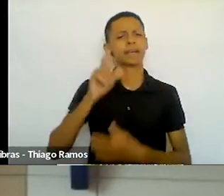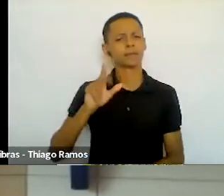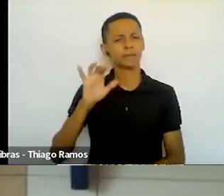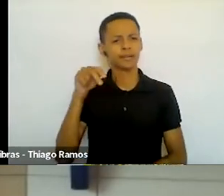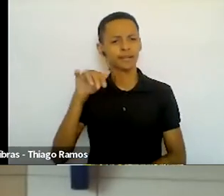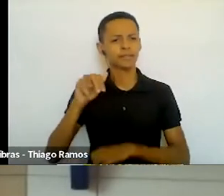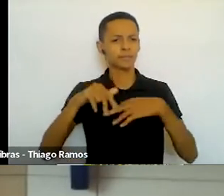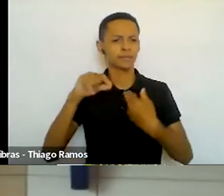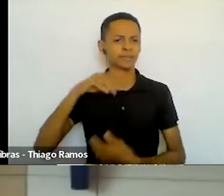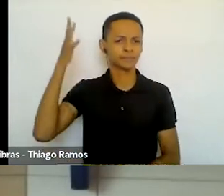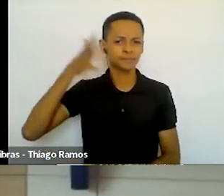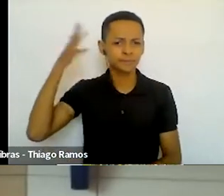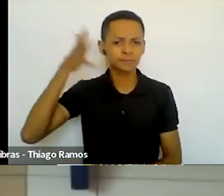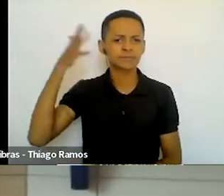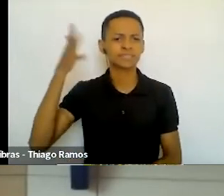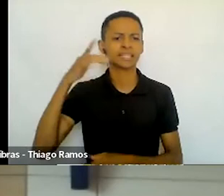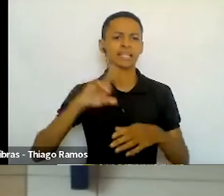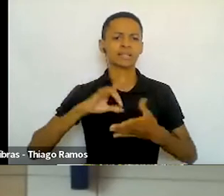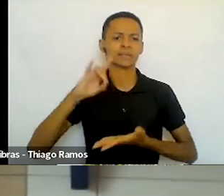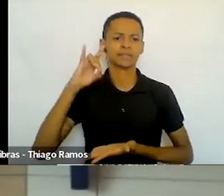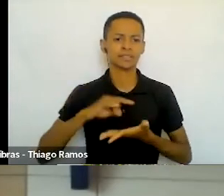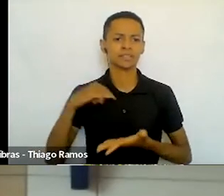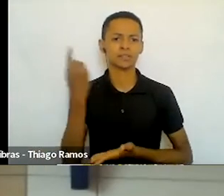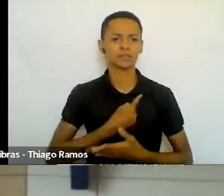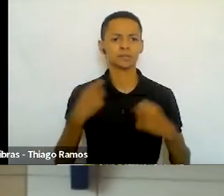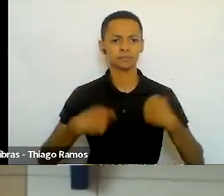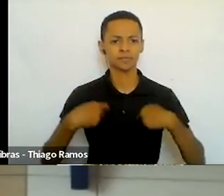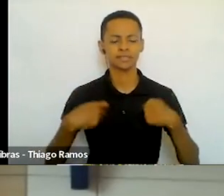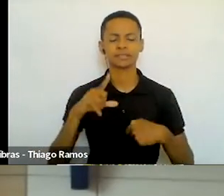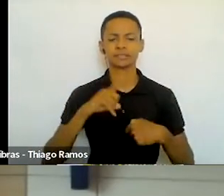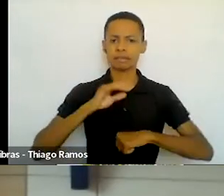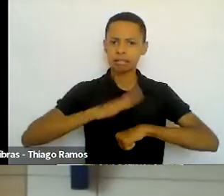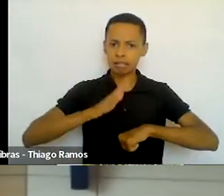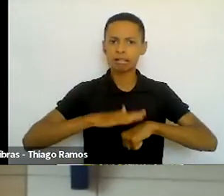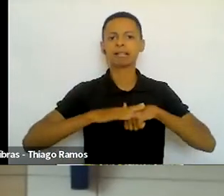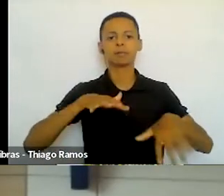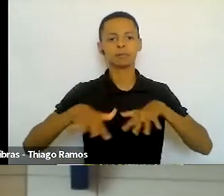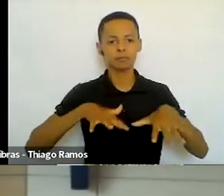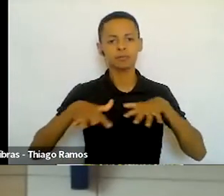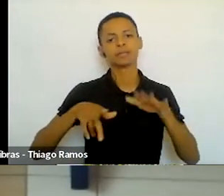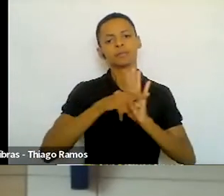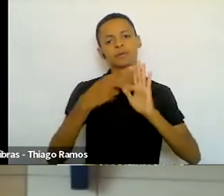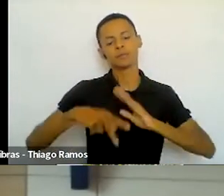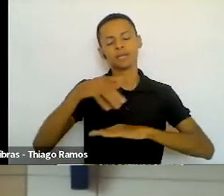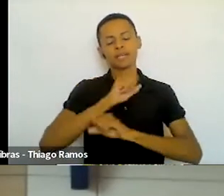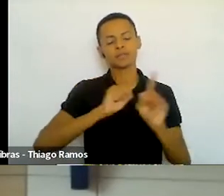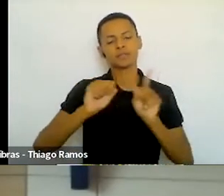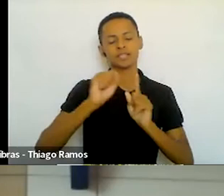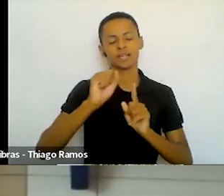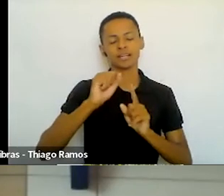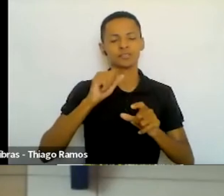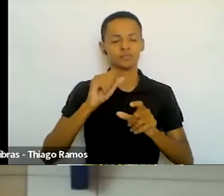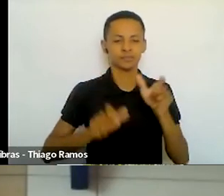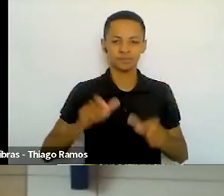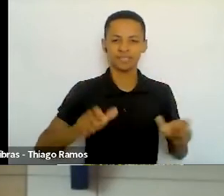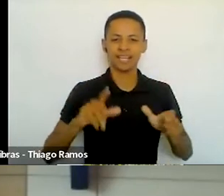palavras. Efetivamente, temos que estar muito ativos, muito presentes na sociedade civil nesta debate